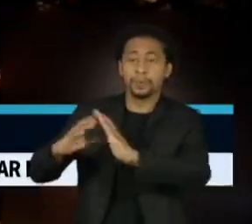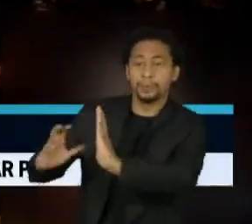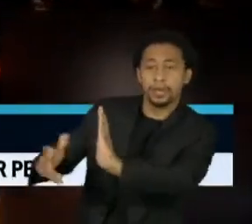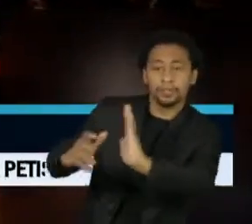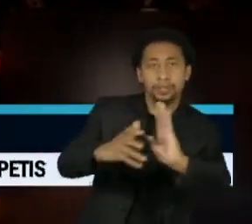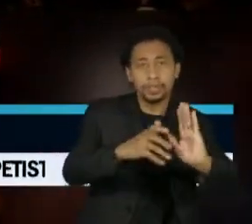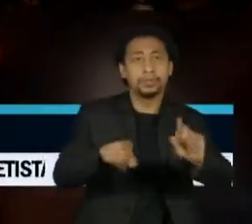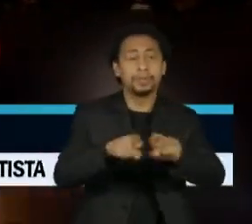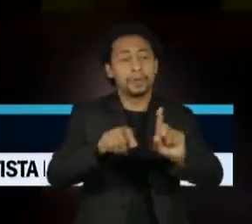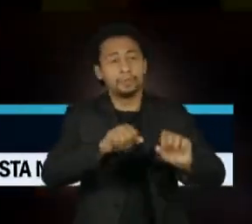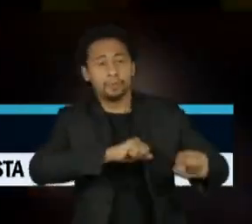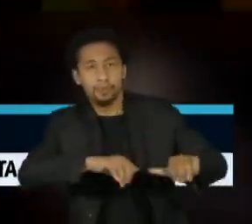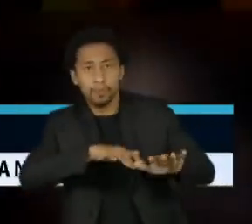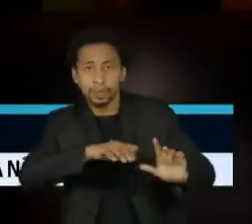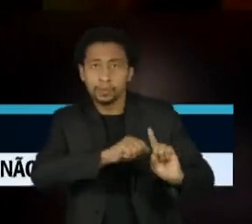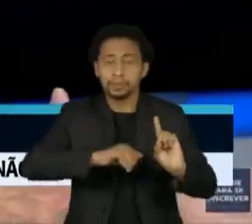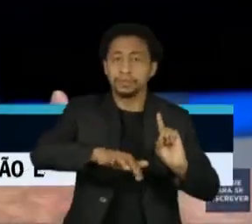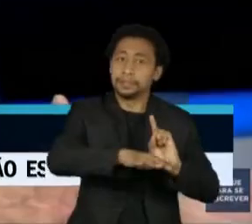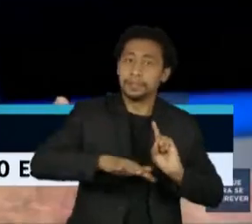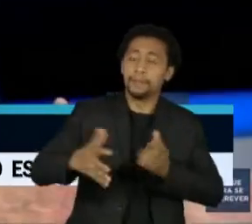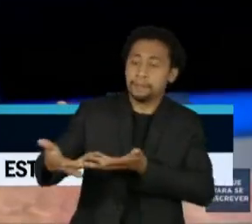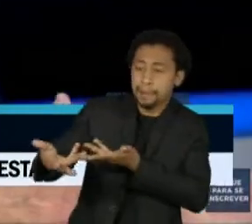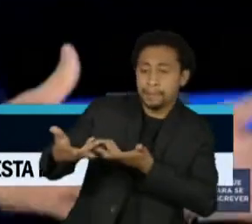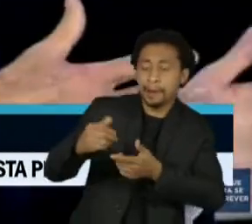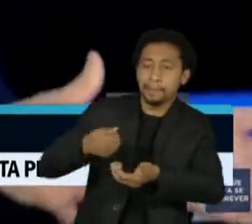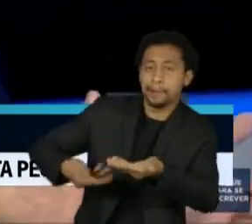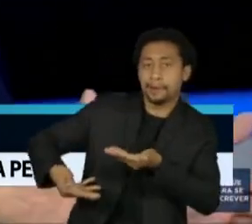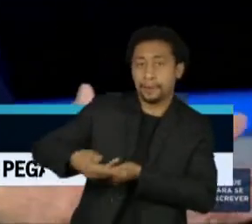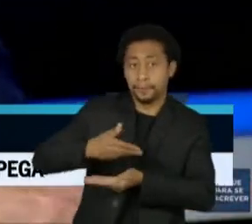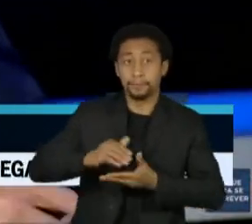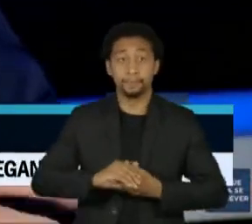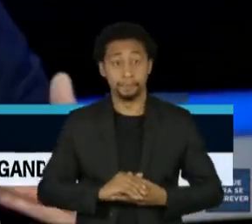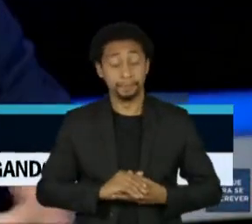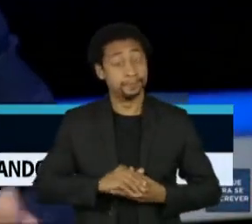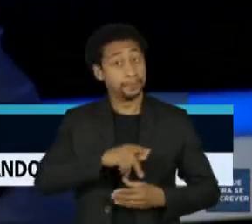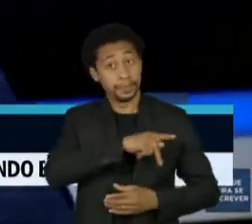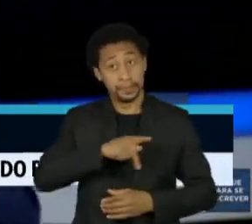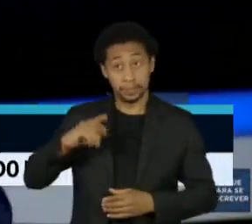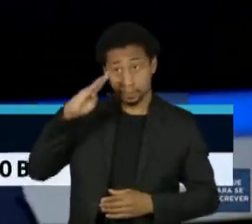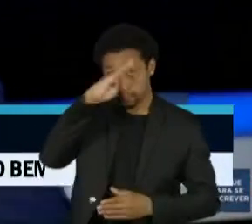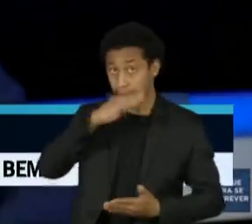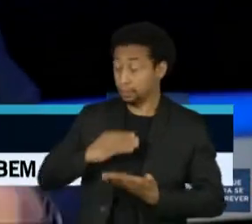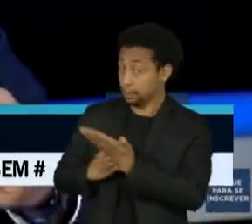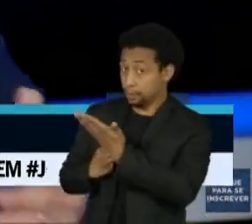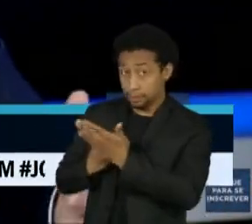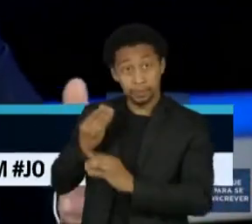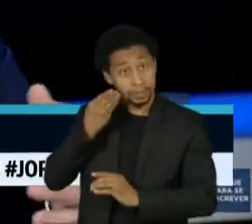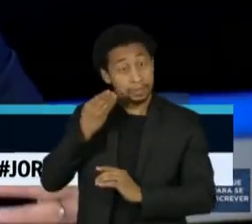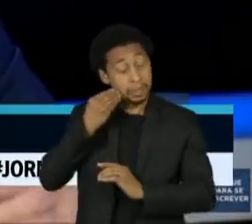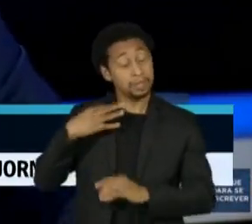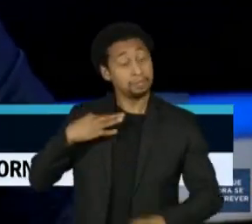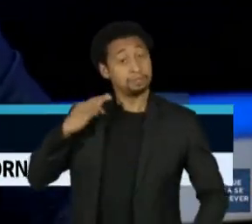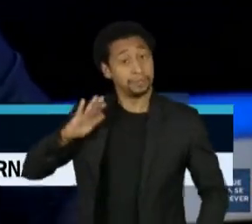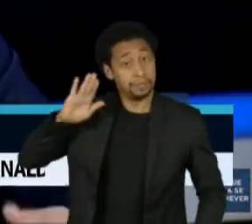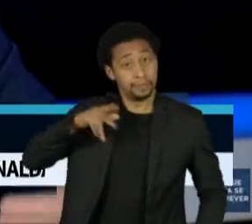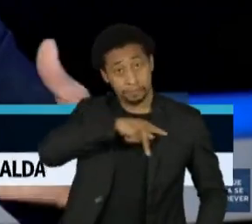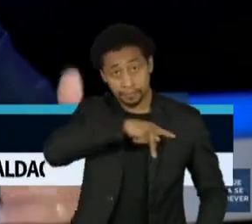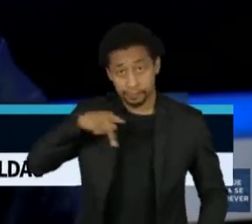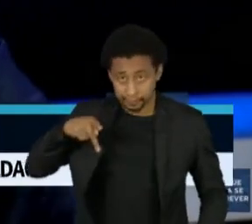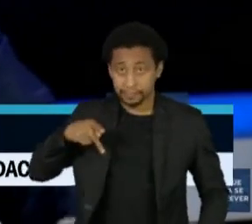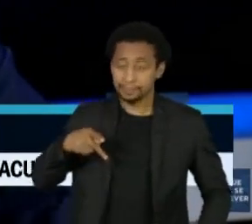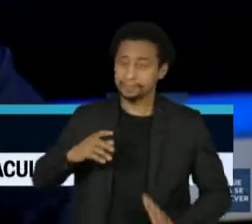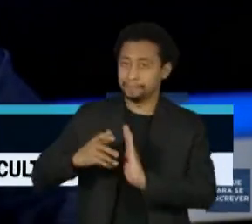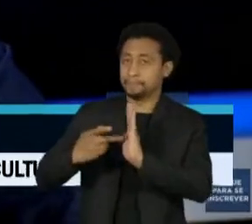e organizações da sociedade civil. Já o presidente Jair Bolsonaro, que tenta a reeleição pelo PL, foi sabatinado pela